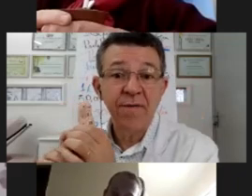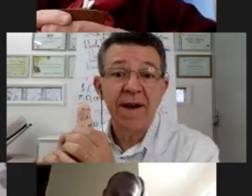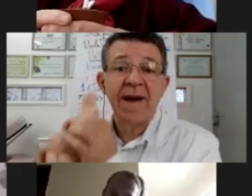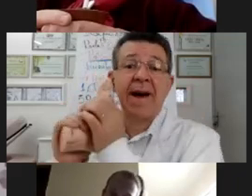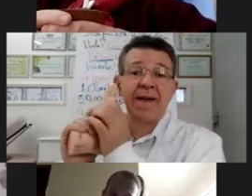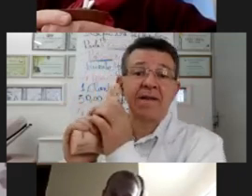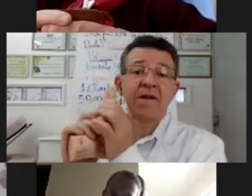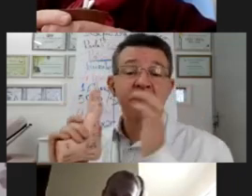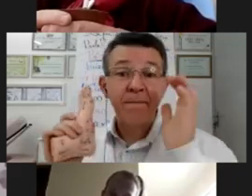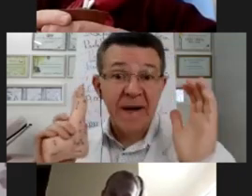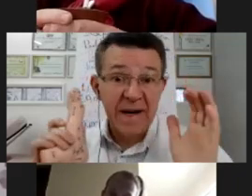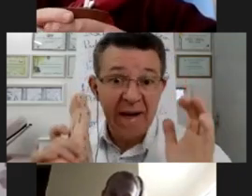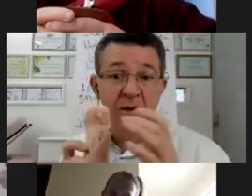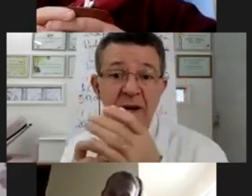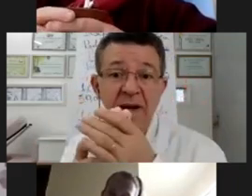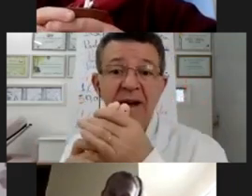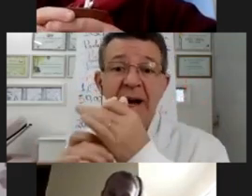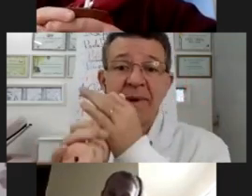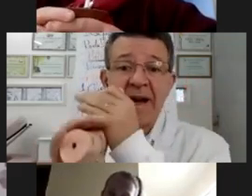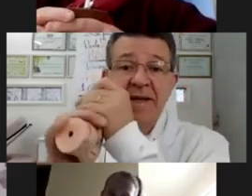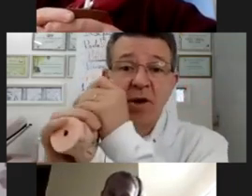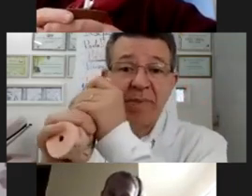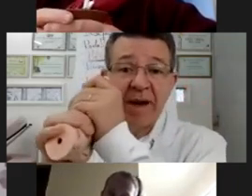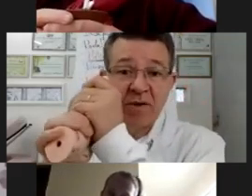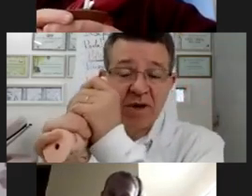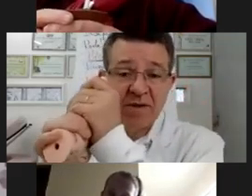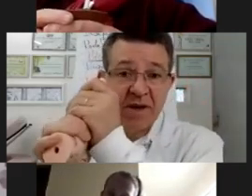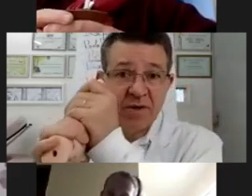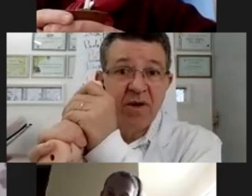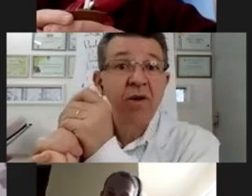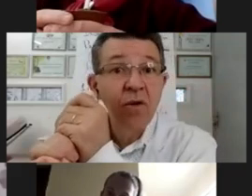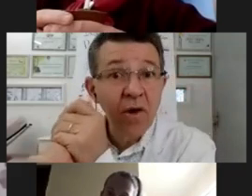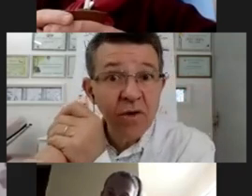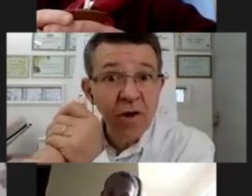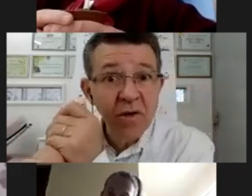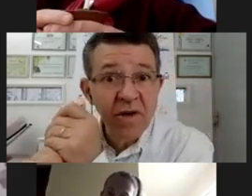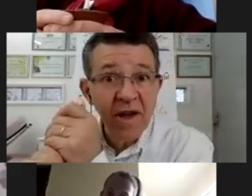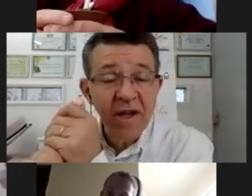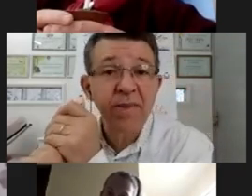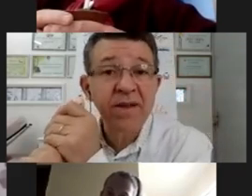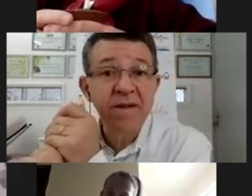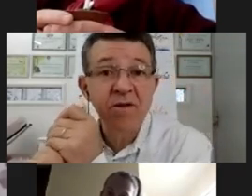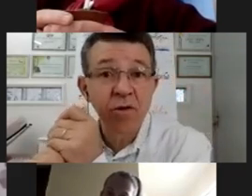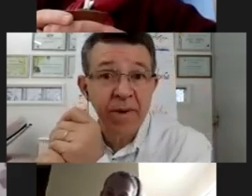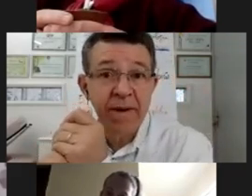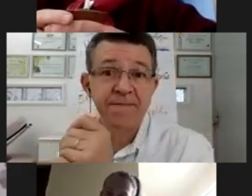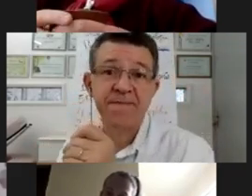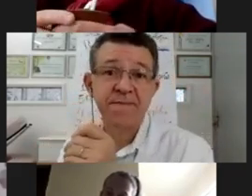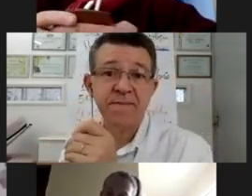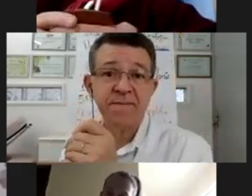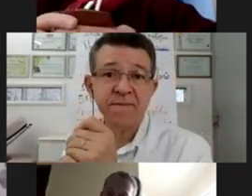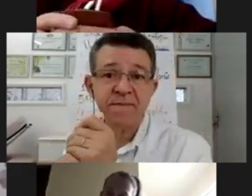Se o cliente falar, ai, você para na hora, abraça o pé com suas mãos, olho no olho do cliente, peça desculpa.